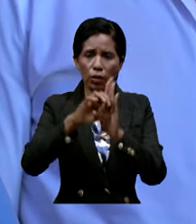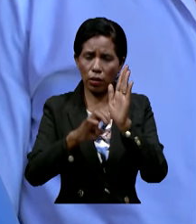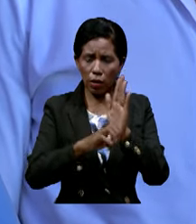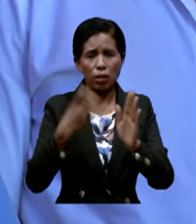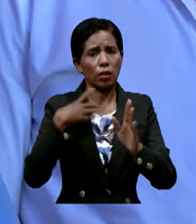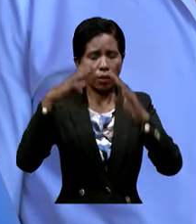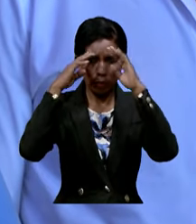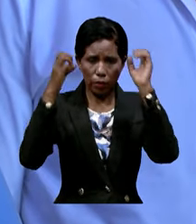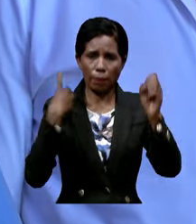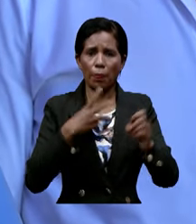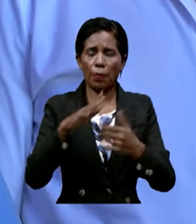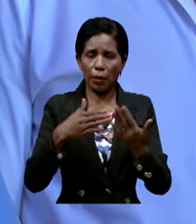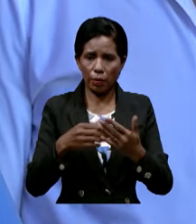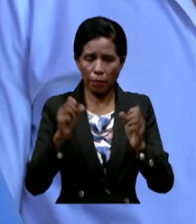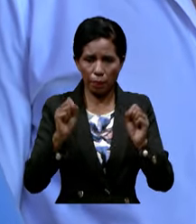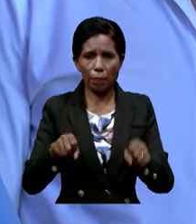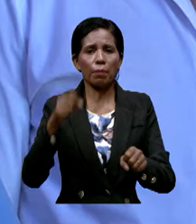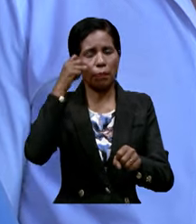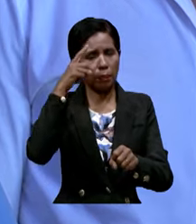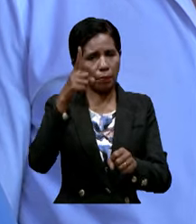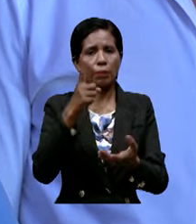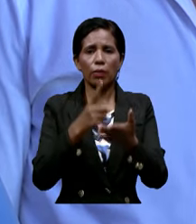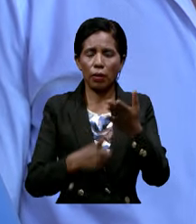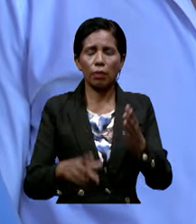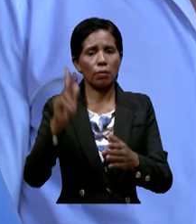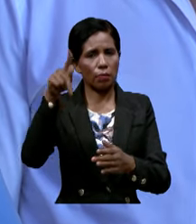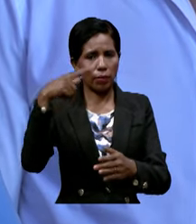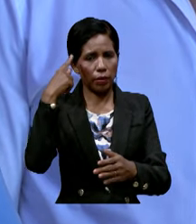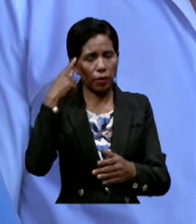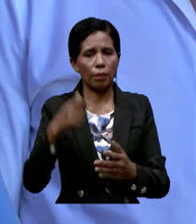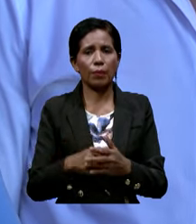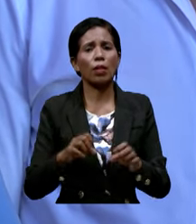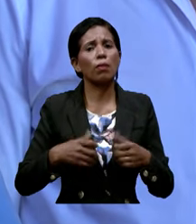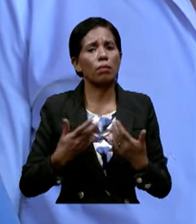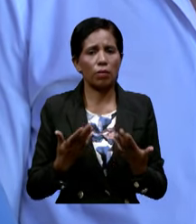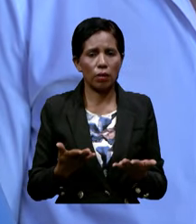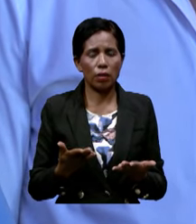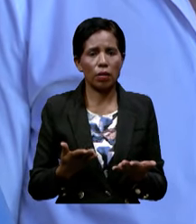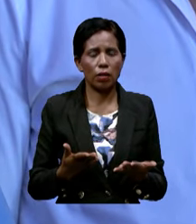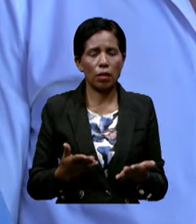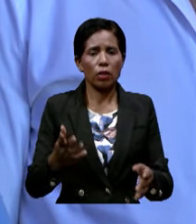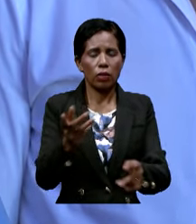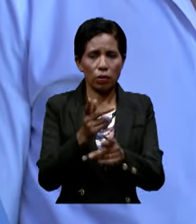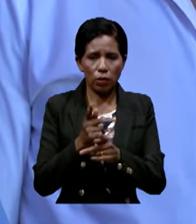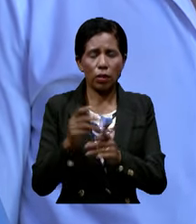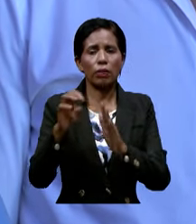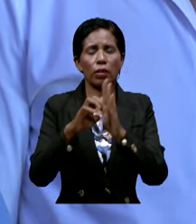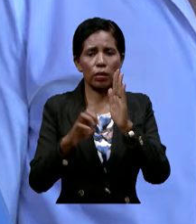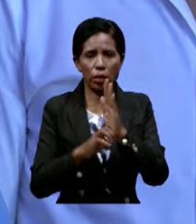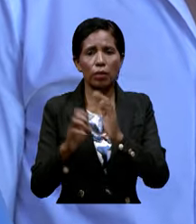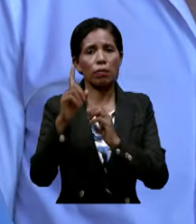Atur ne ito hotot bele comprende sa ida ma politik. O insato ato asegura estado ida, nasaun